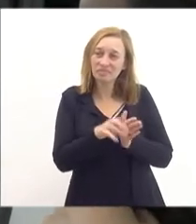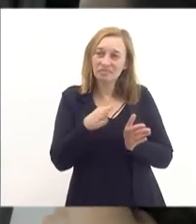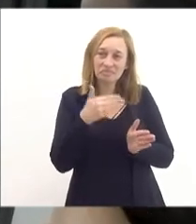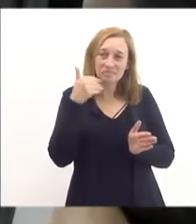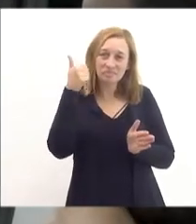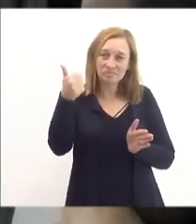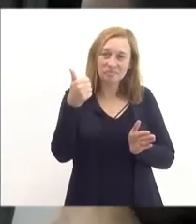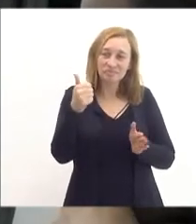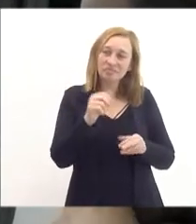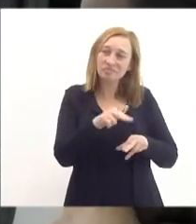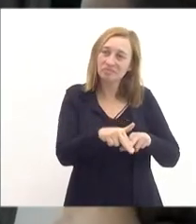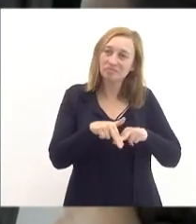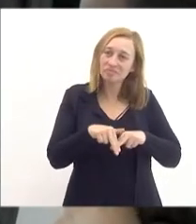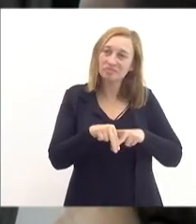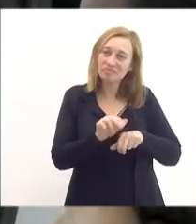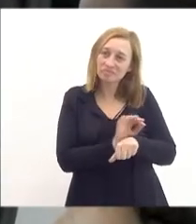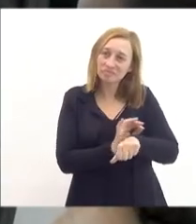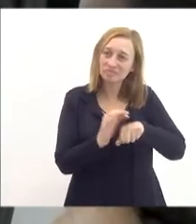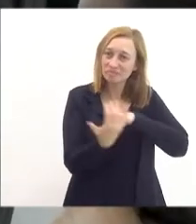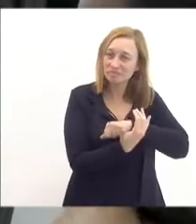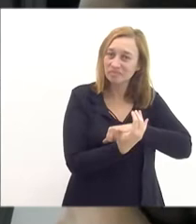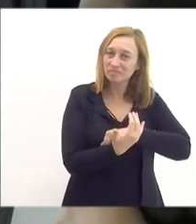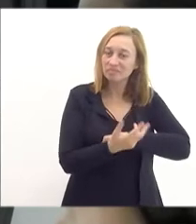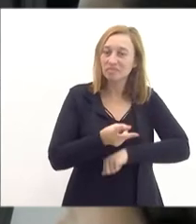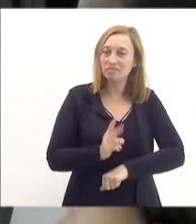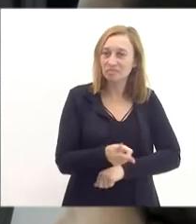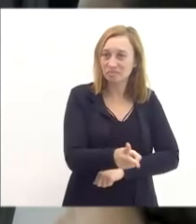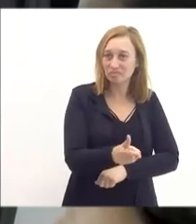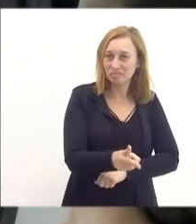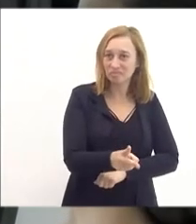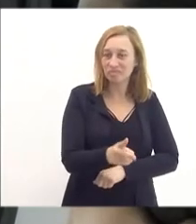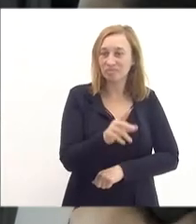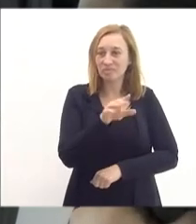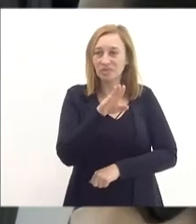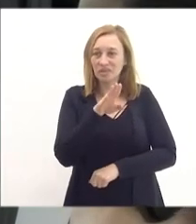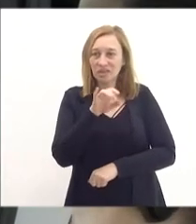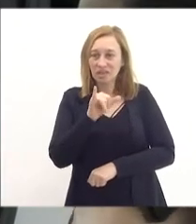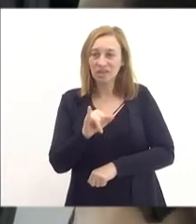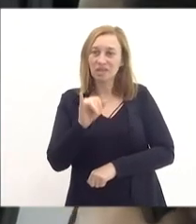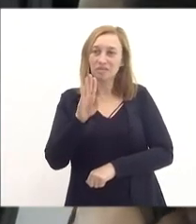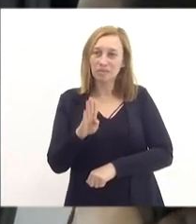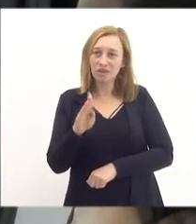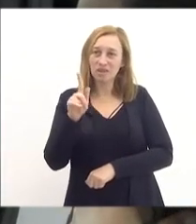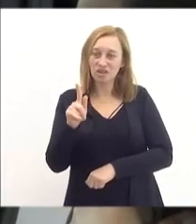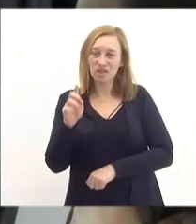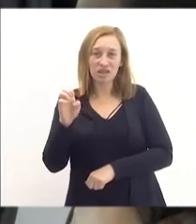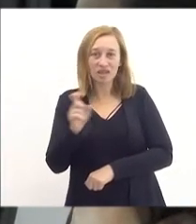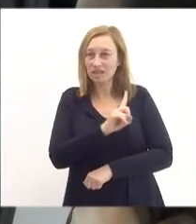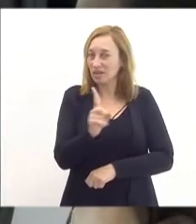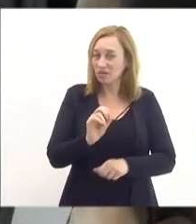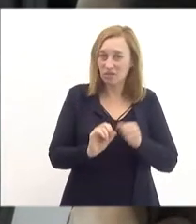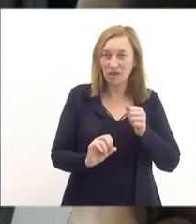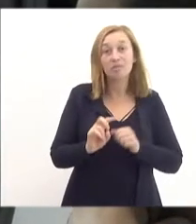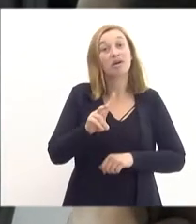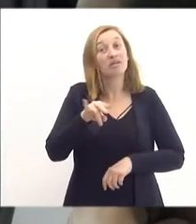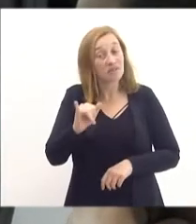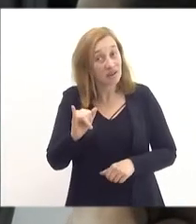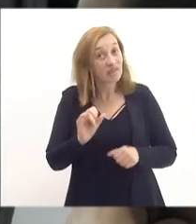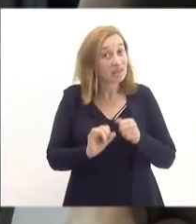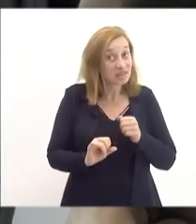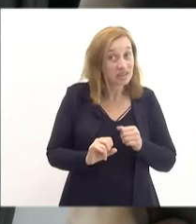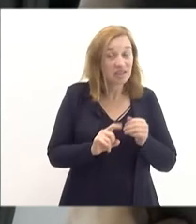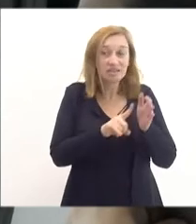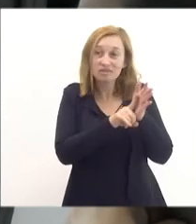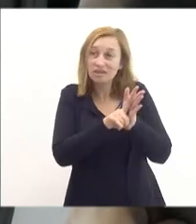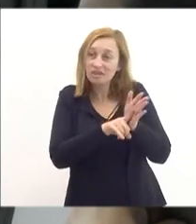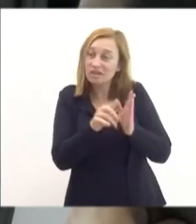da Covid, que ainda persiste, o IBGE ainda não fez isso, mas vai fazer, vai recalcular a